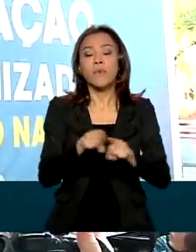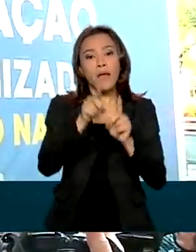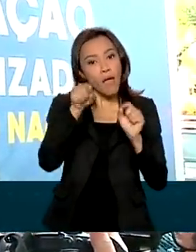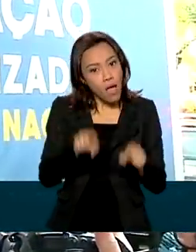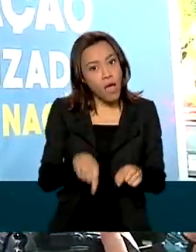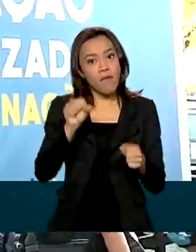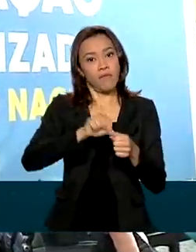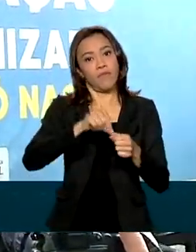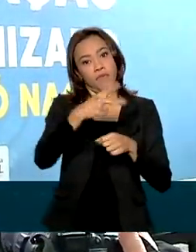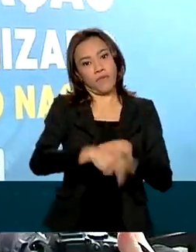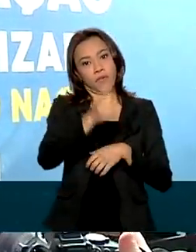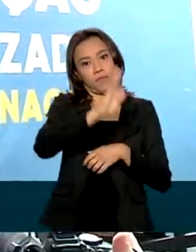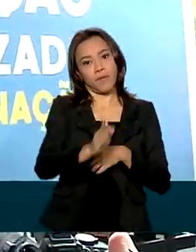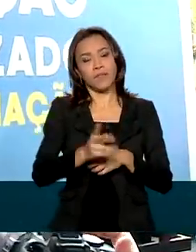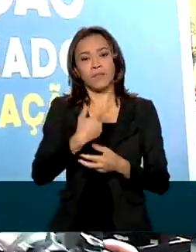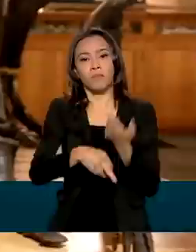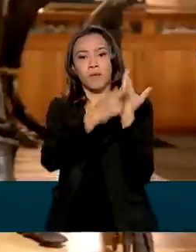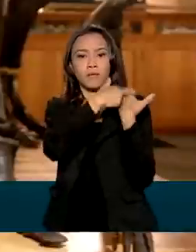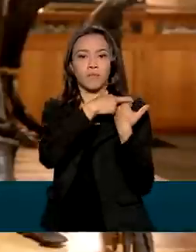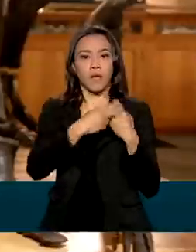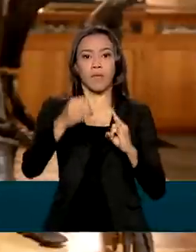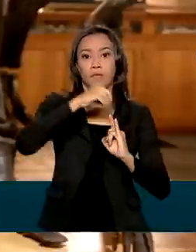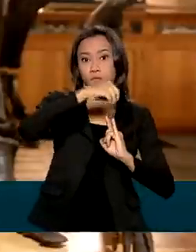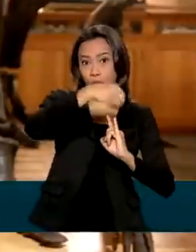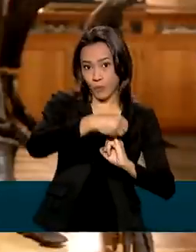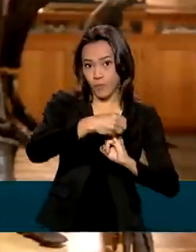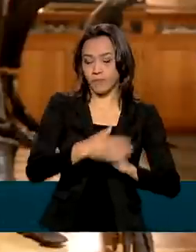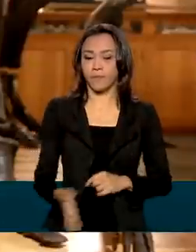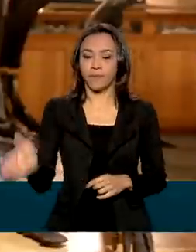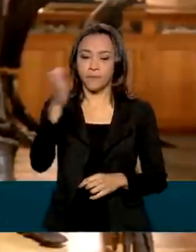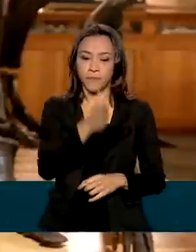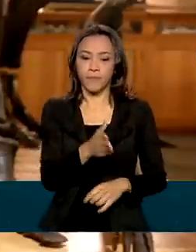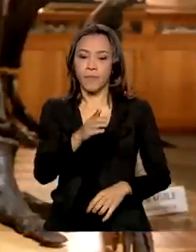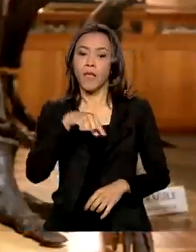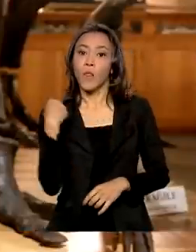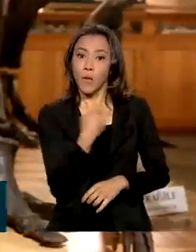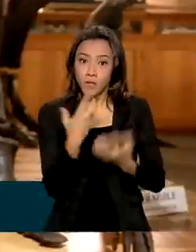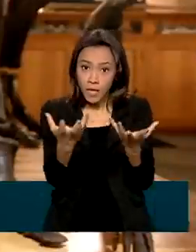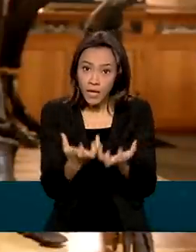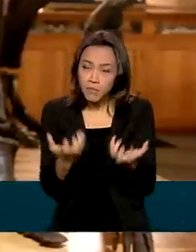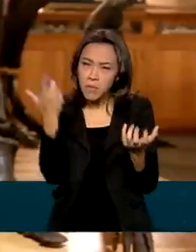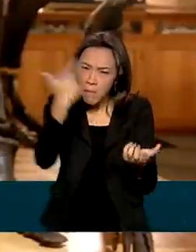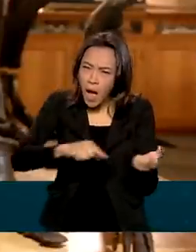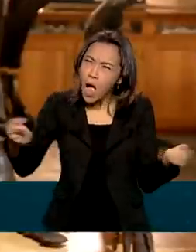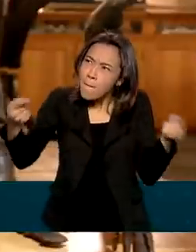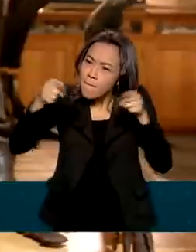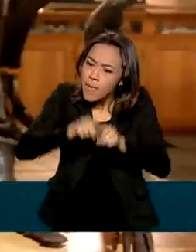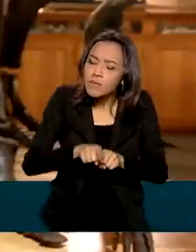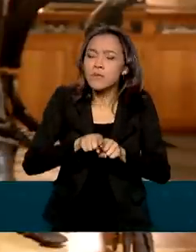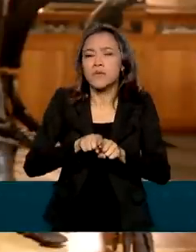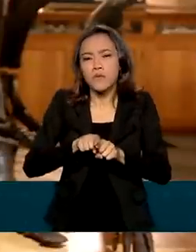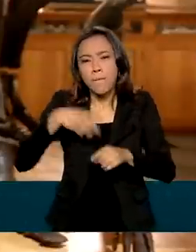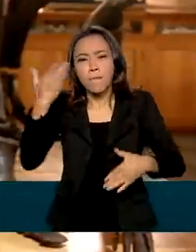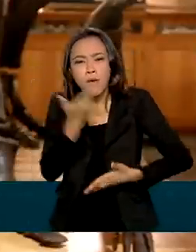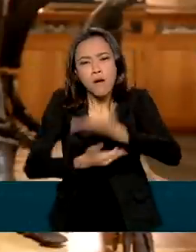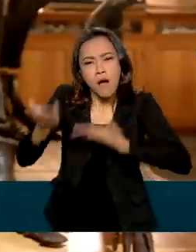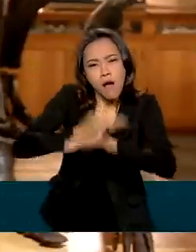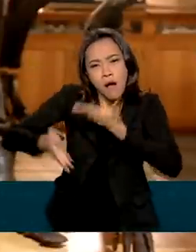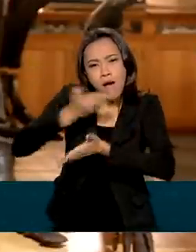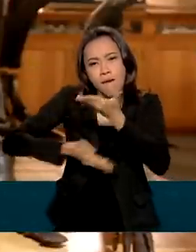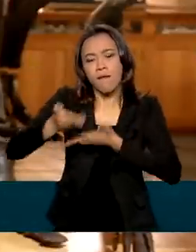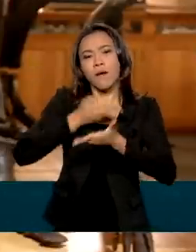aqui no país, pela Fiocruz. Queremos ampliar essa parceria na formação de